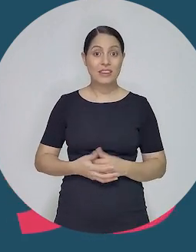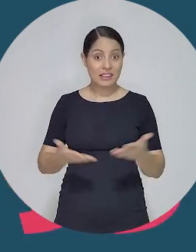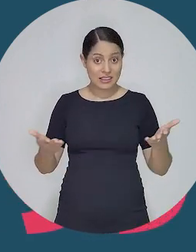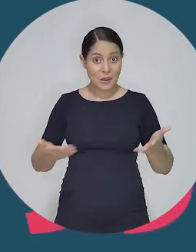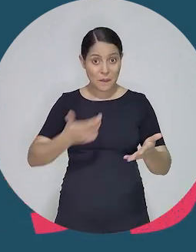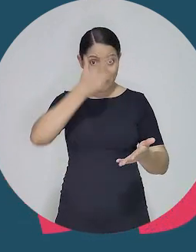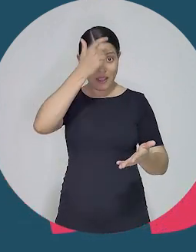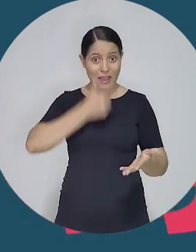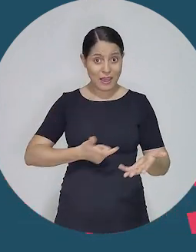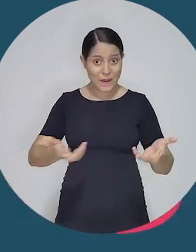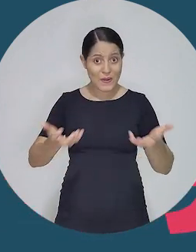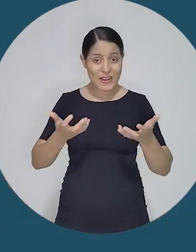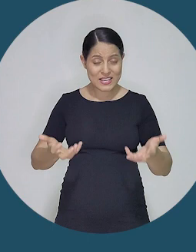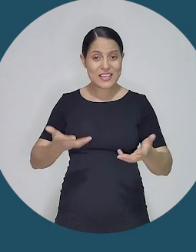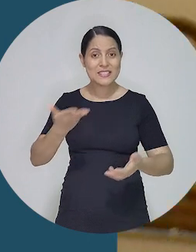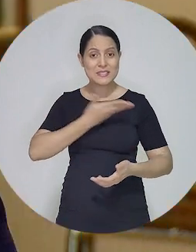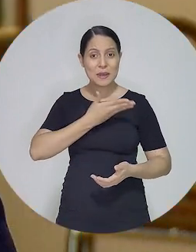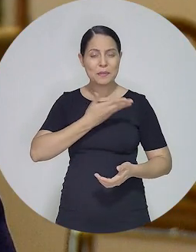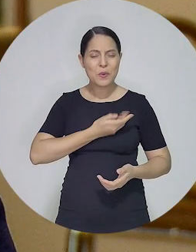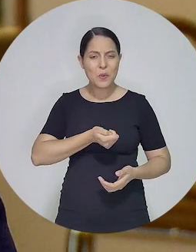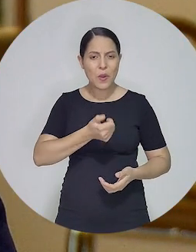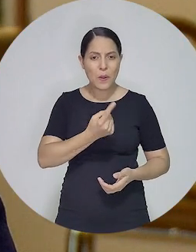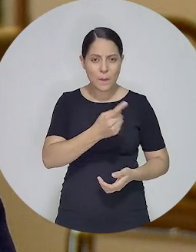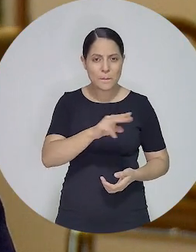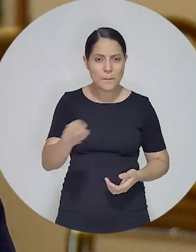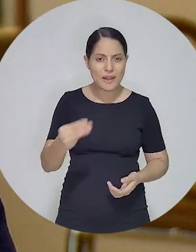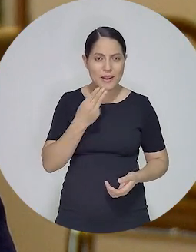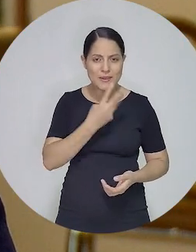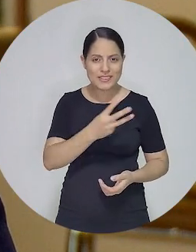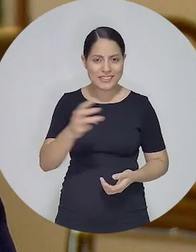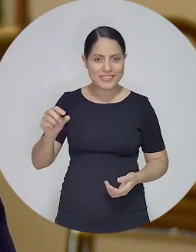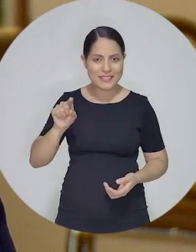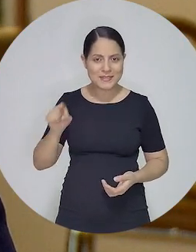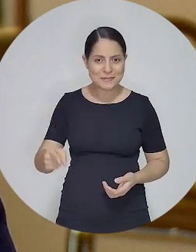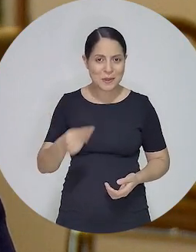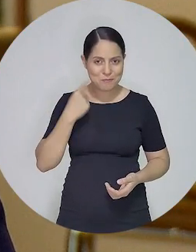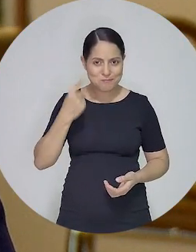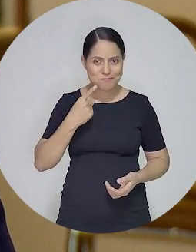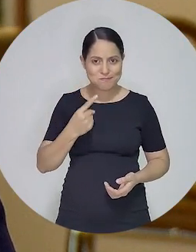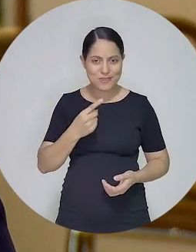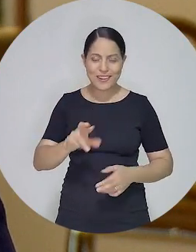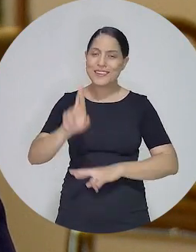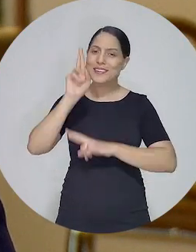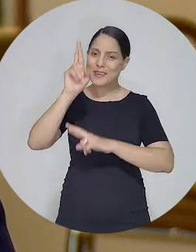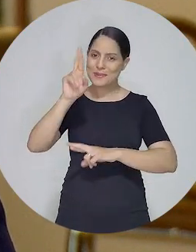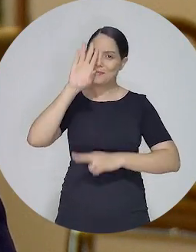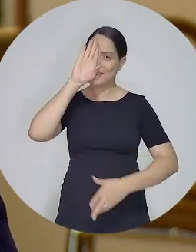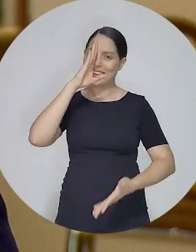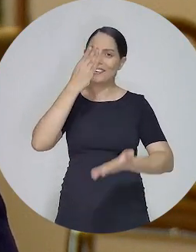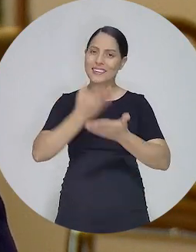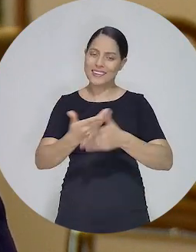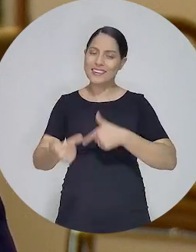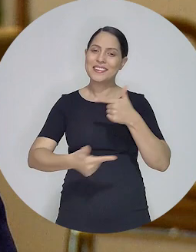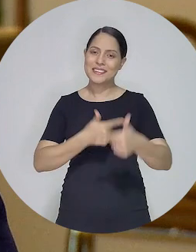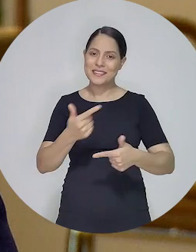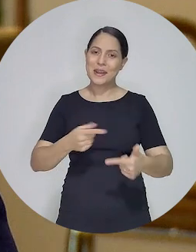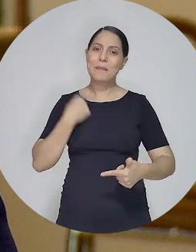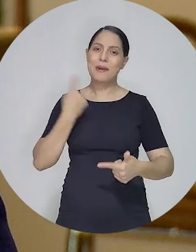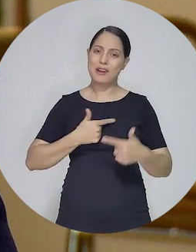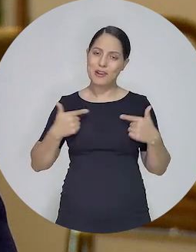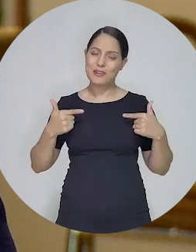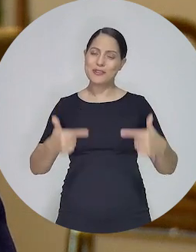Eu pretendo ser o amigo dos quase 1.300.000 advogados. Eu espero que a advocacia, acreditando